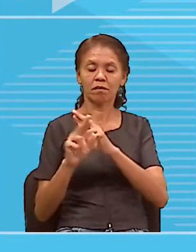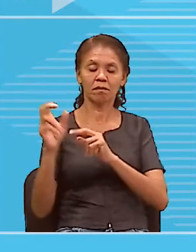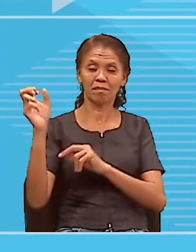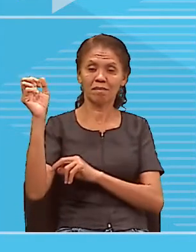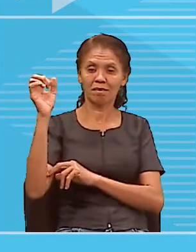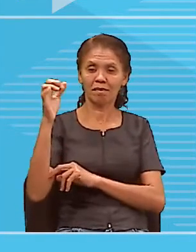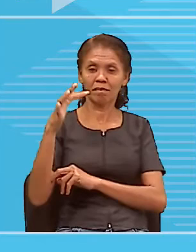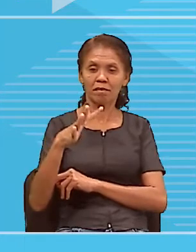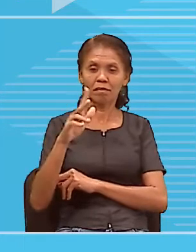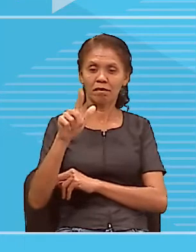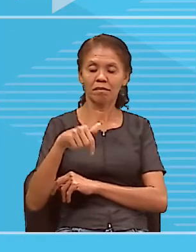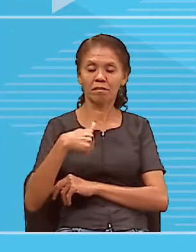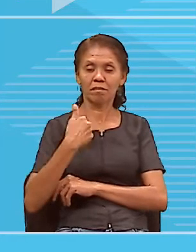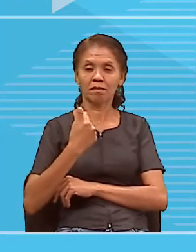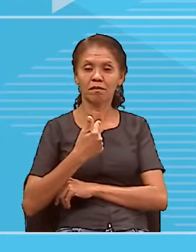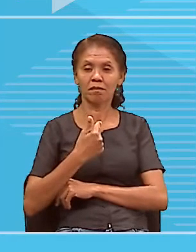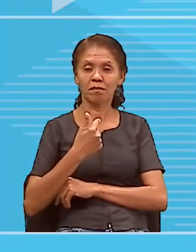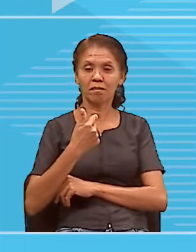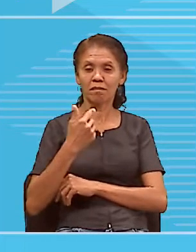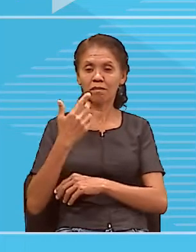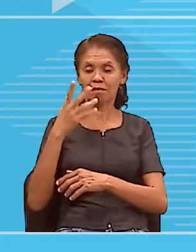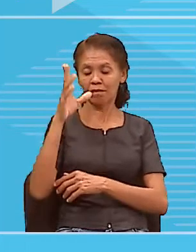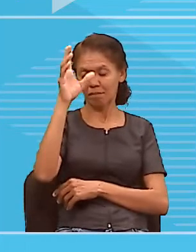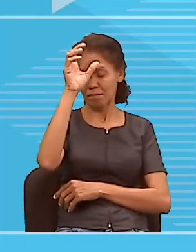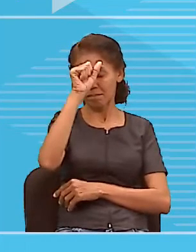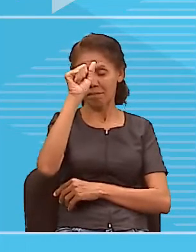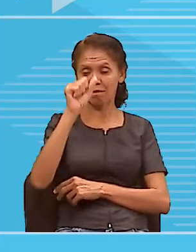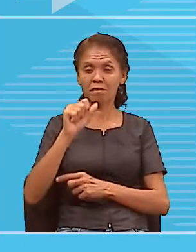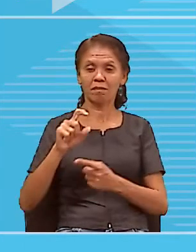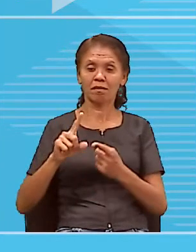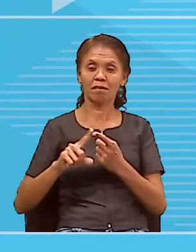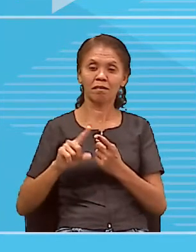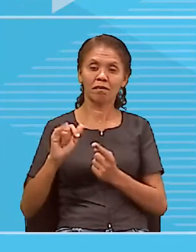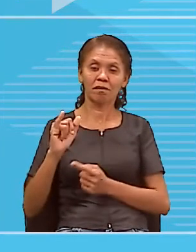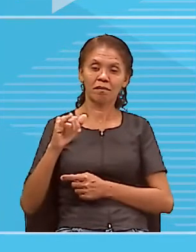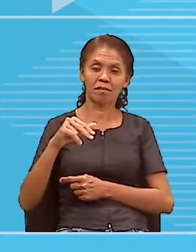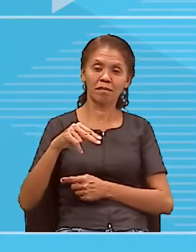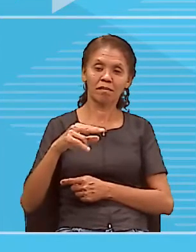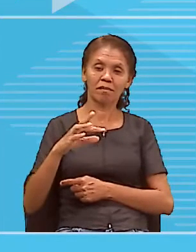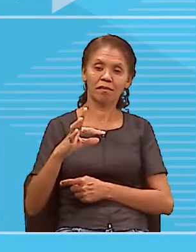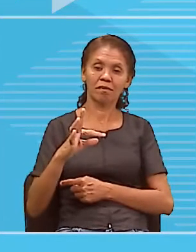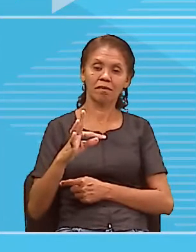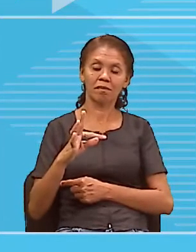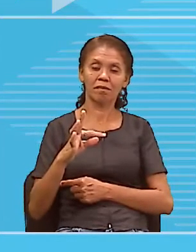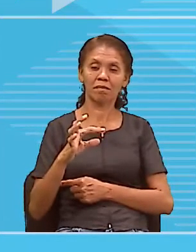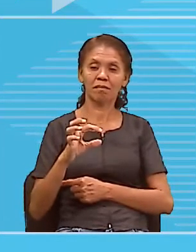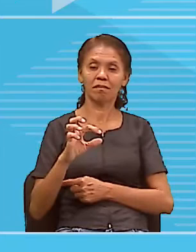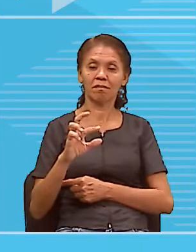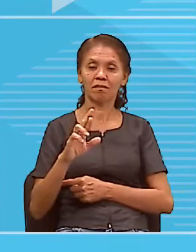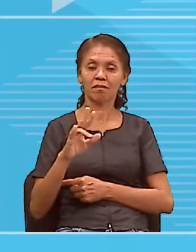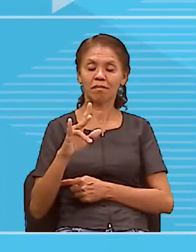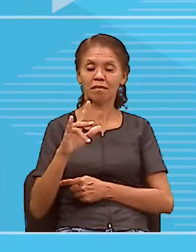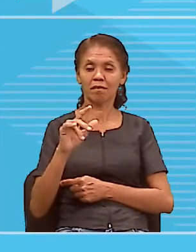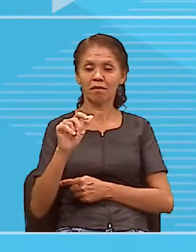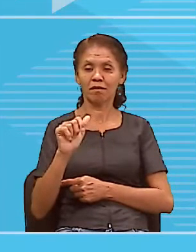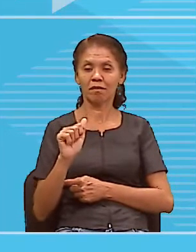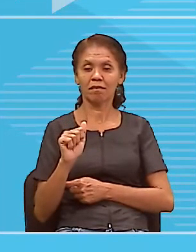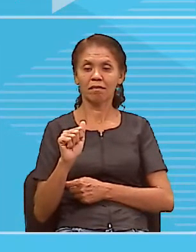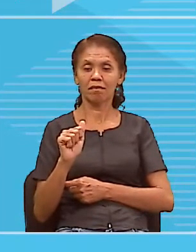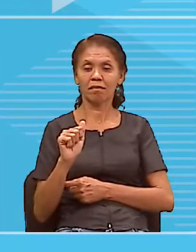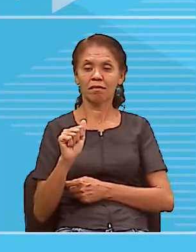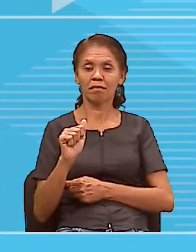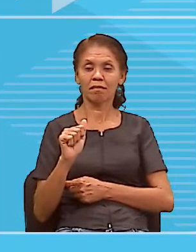então a gente viu que a interferência viu que a interferência é quando